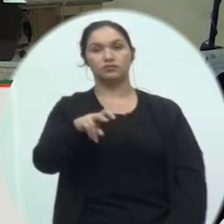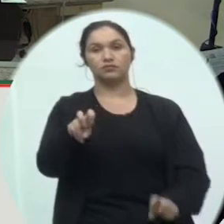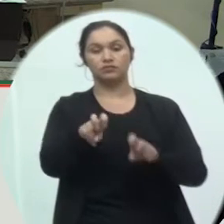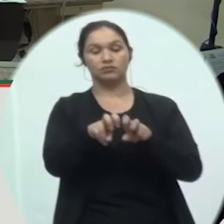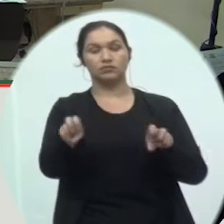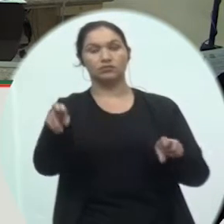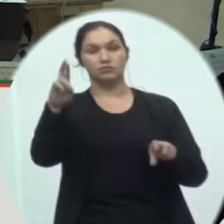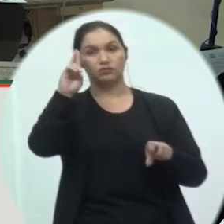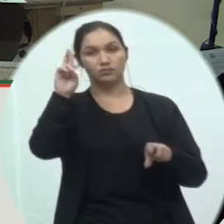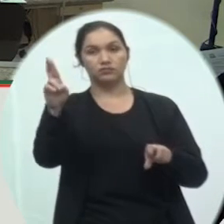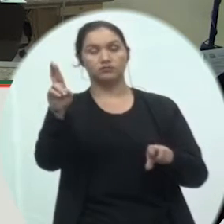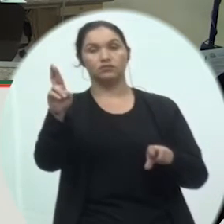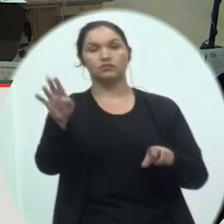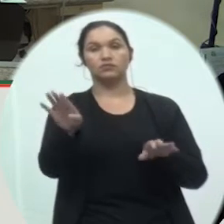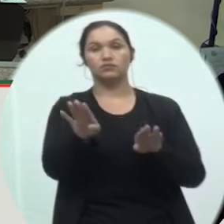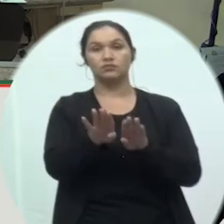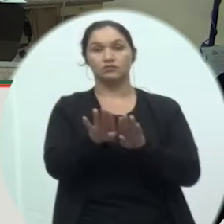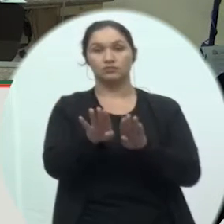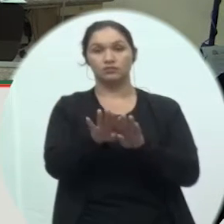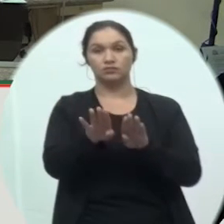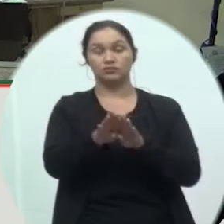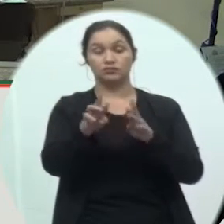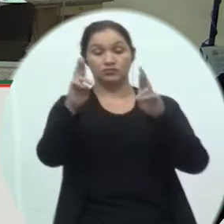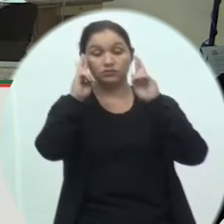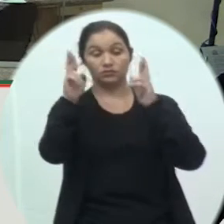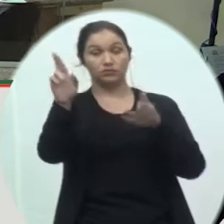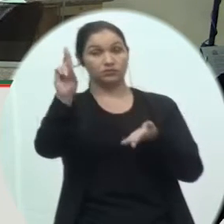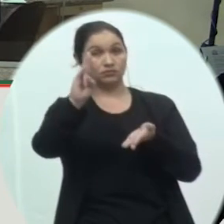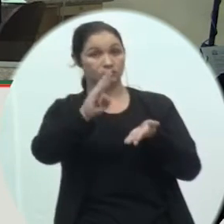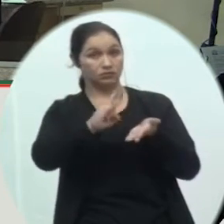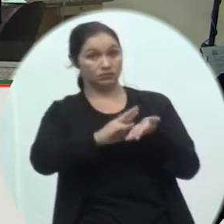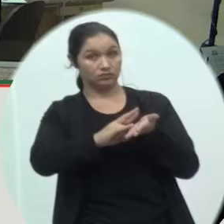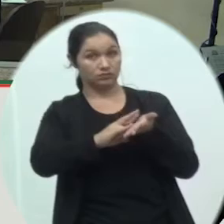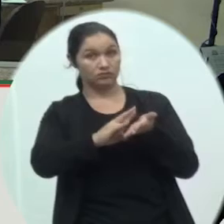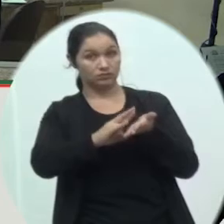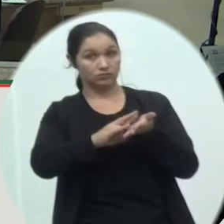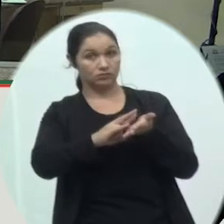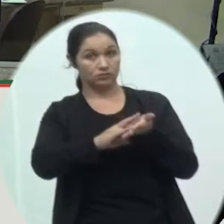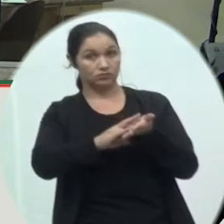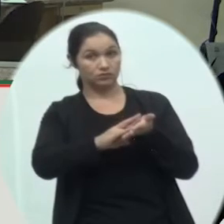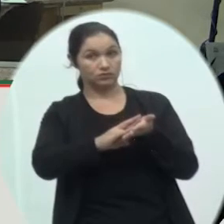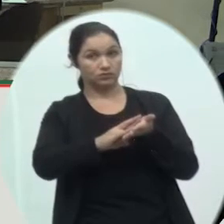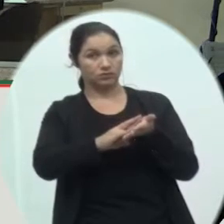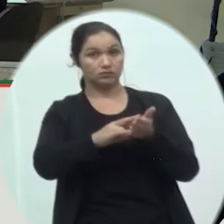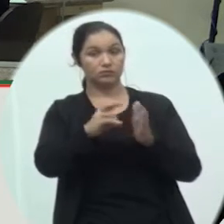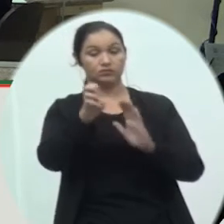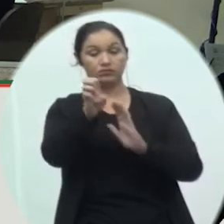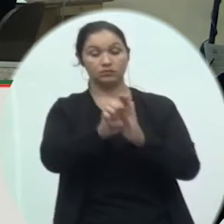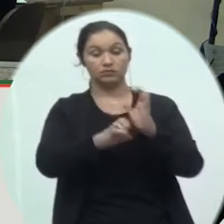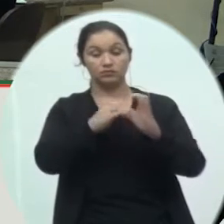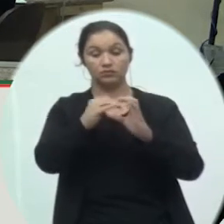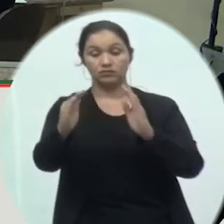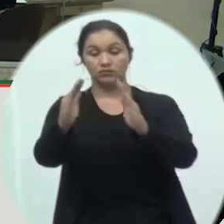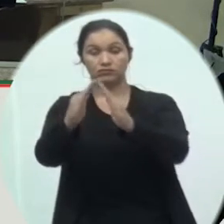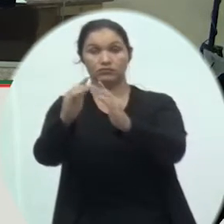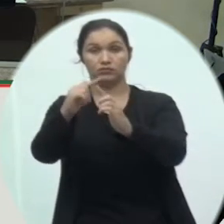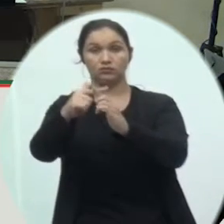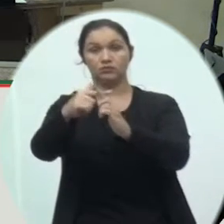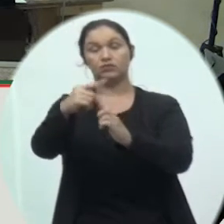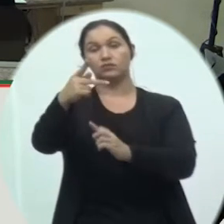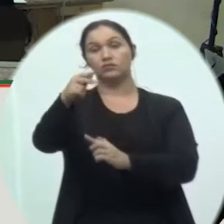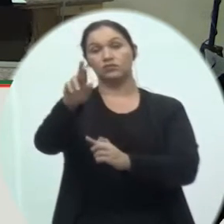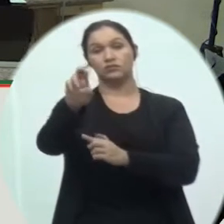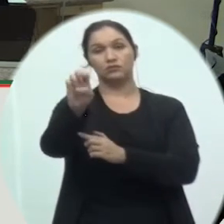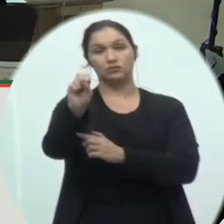à mesa, ouvido o plenário e na forma regimental, o envio do expediente à Igreja Presbiteriana de Criciúma da presente moção